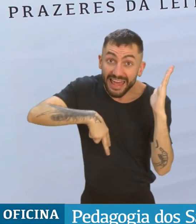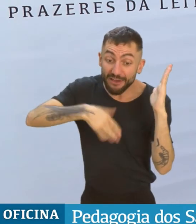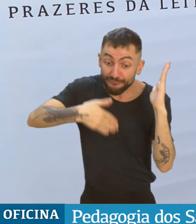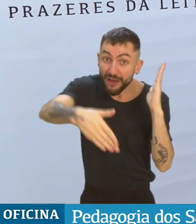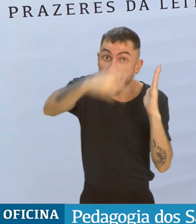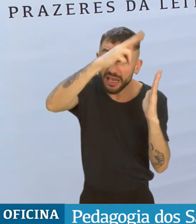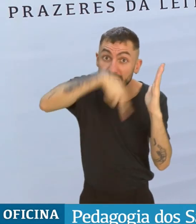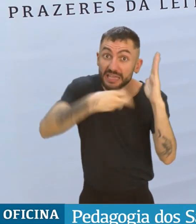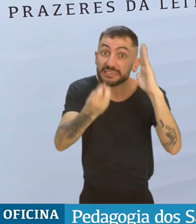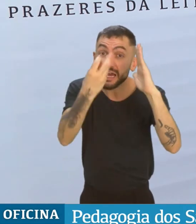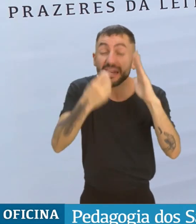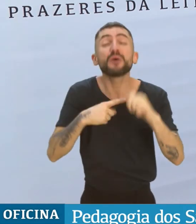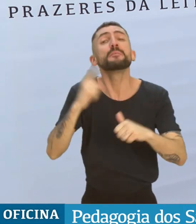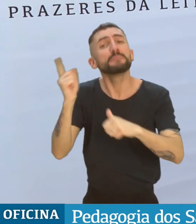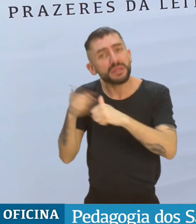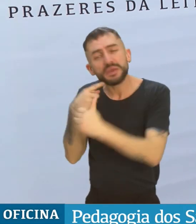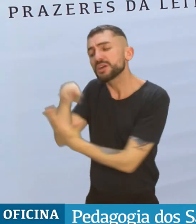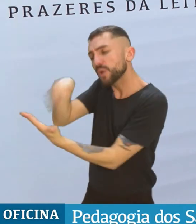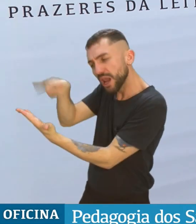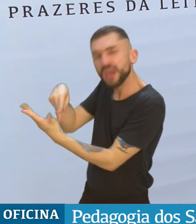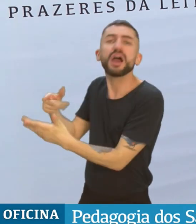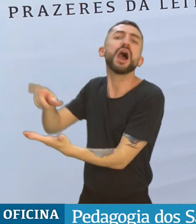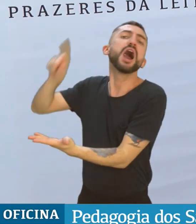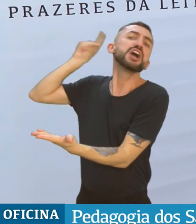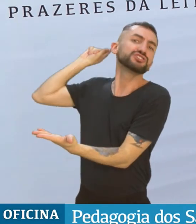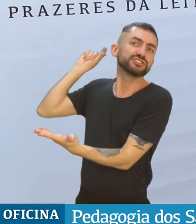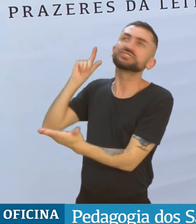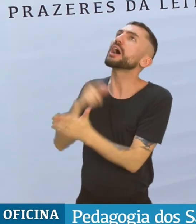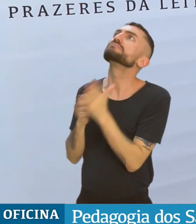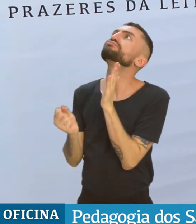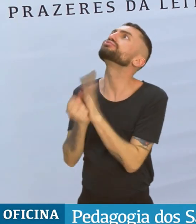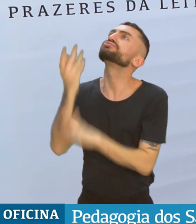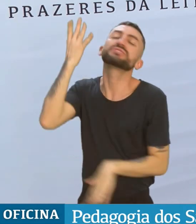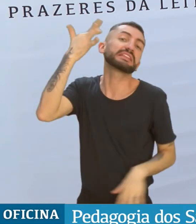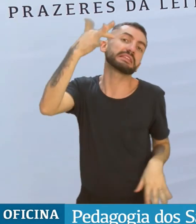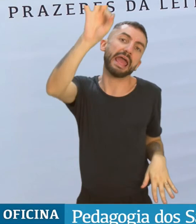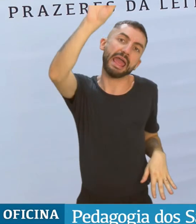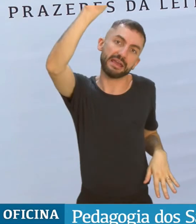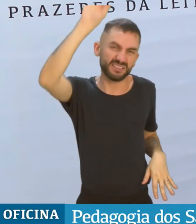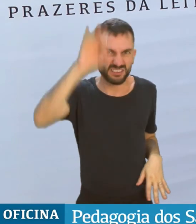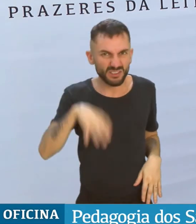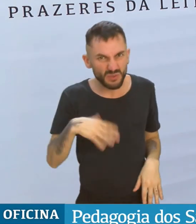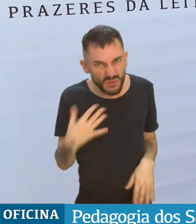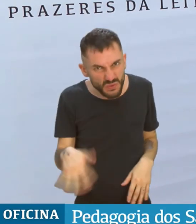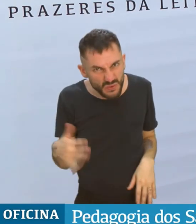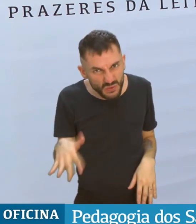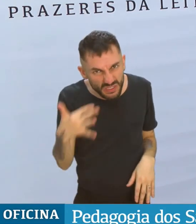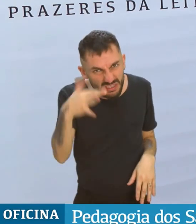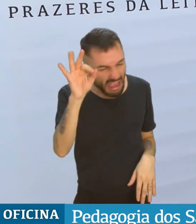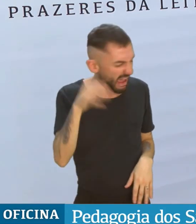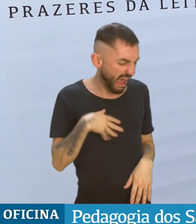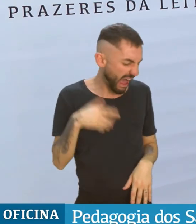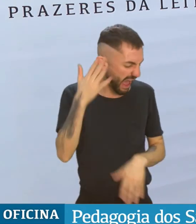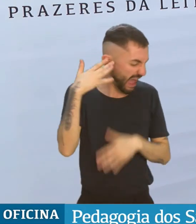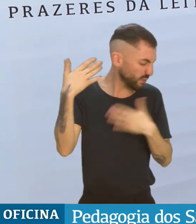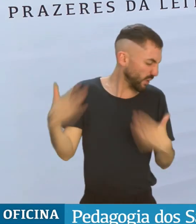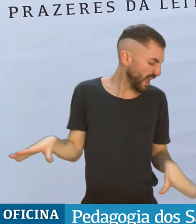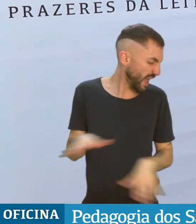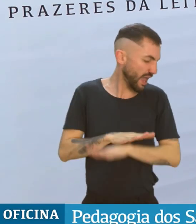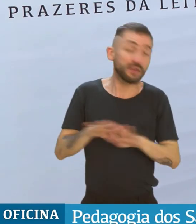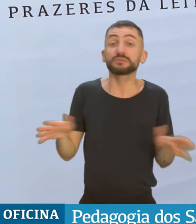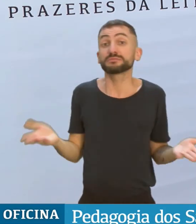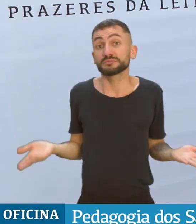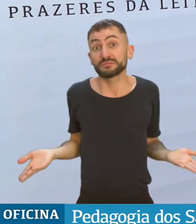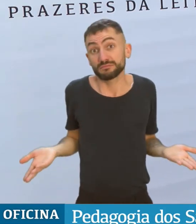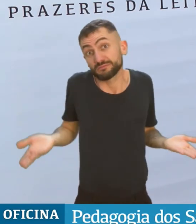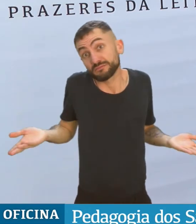no sarau, que você tenha lido esse texto pelo menos umas 10 vezes. Nossa, Rodrigo, tudo isso? Então eu não vou ler, não. Olha,